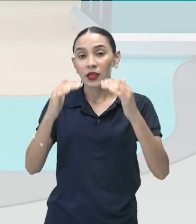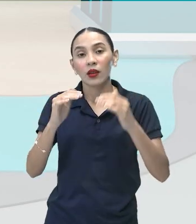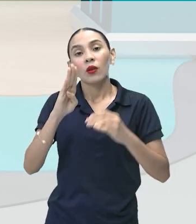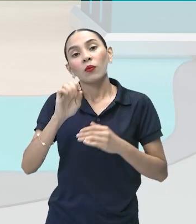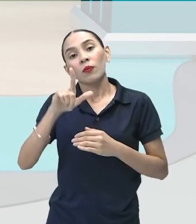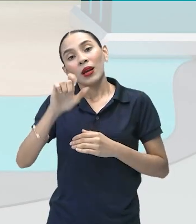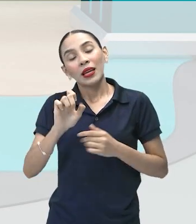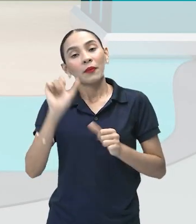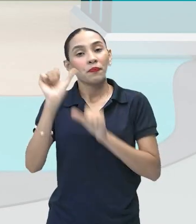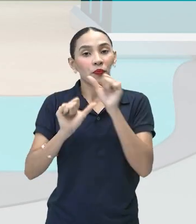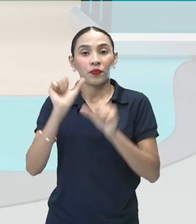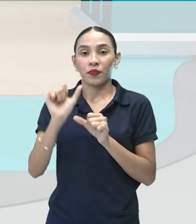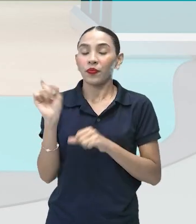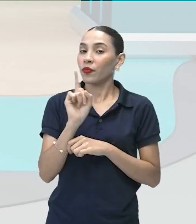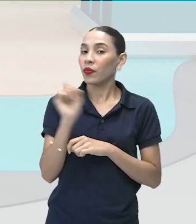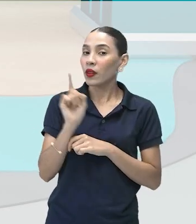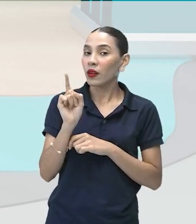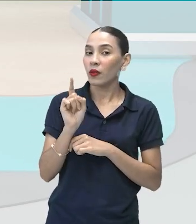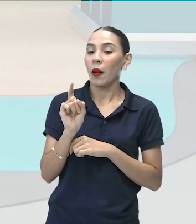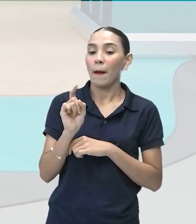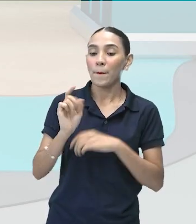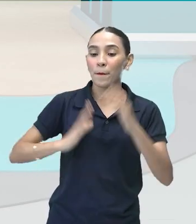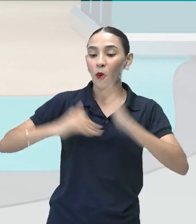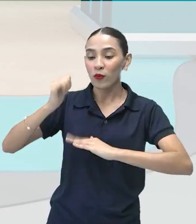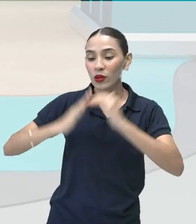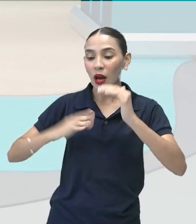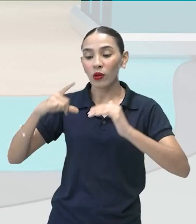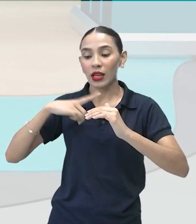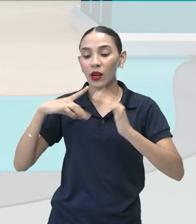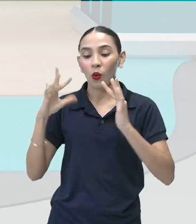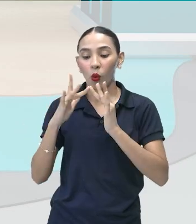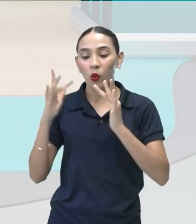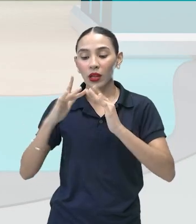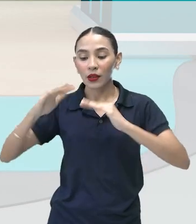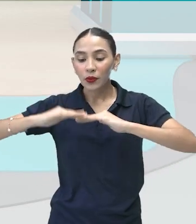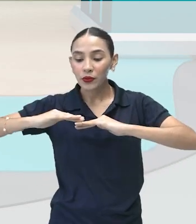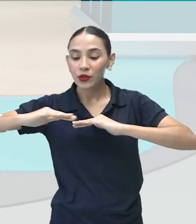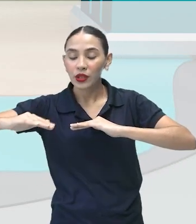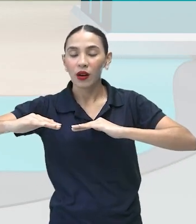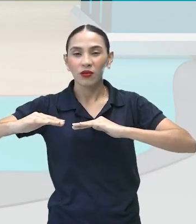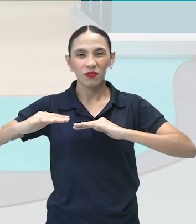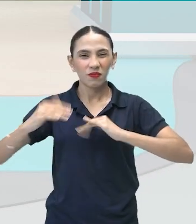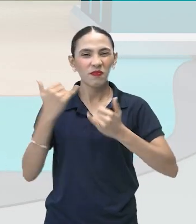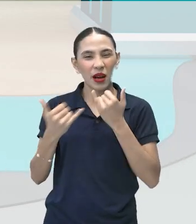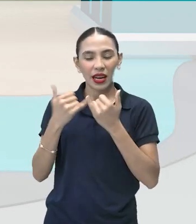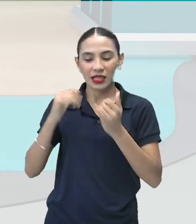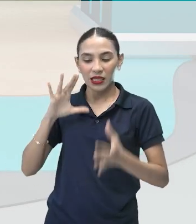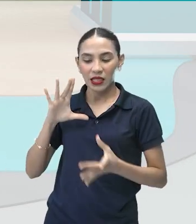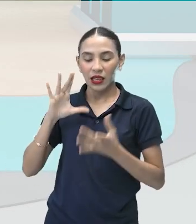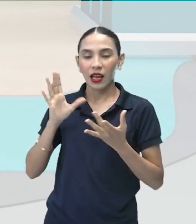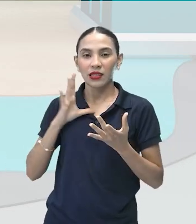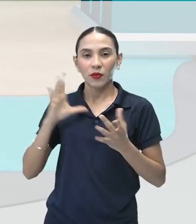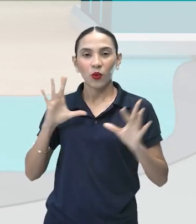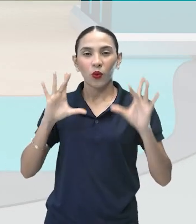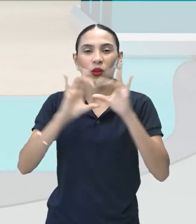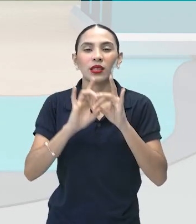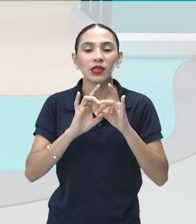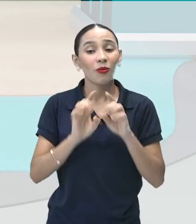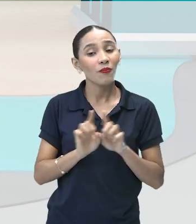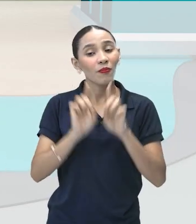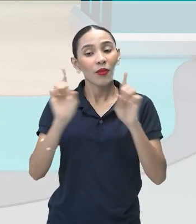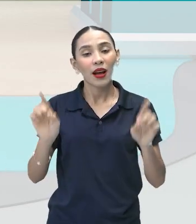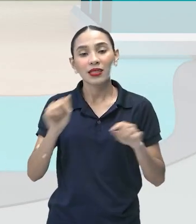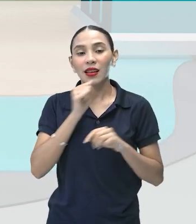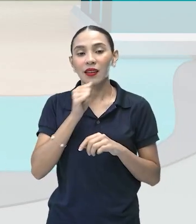não, ele deixa um pouco mais solto. O bailarino ele vai ter mais contato com o chão, como se fosse uma conexão, mas